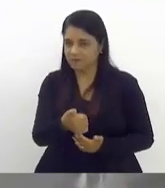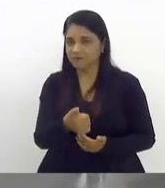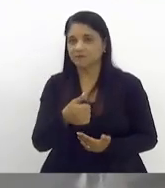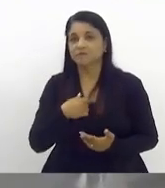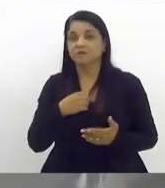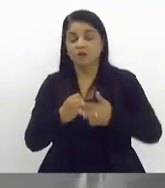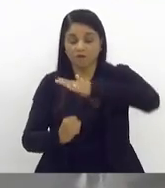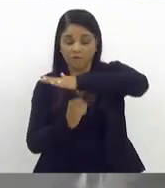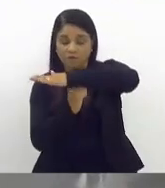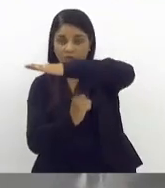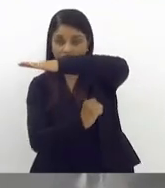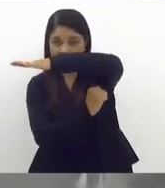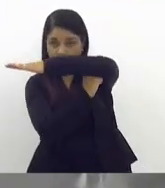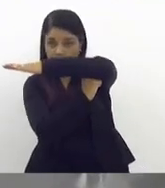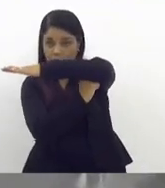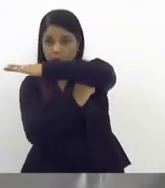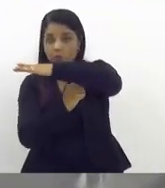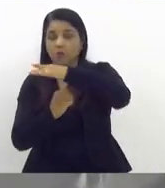viaduto é patrimônio da União.